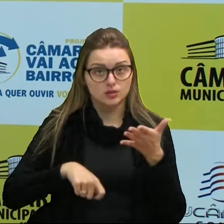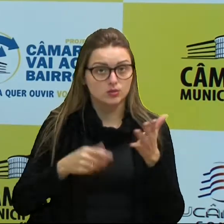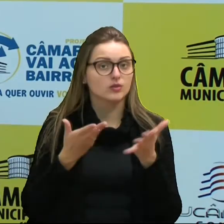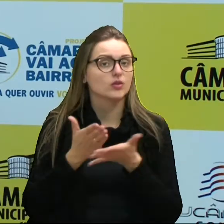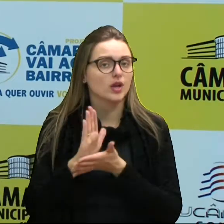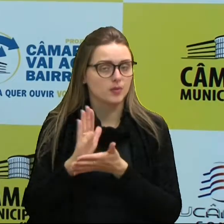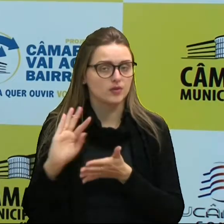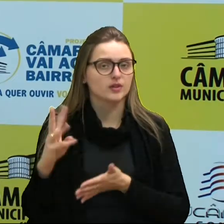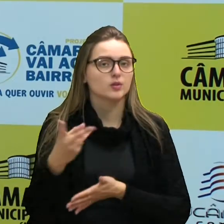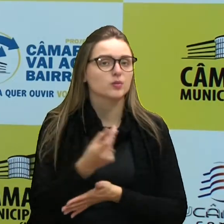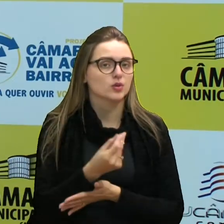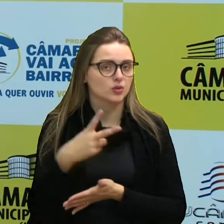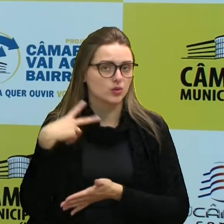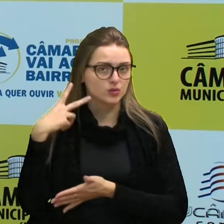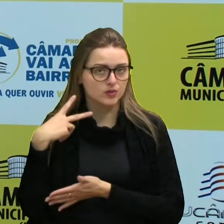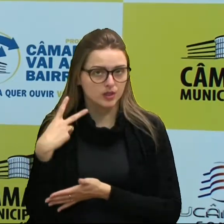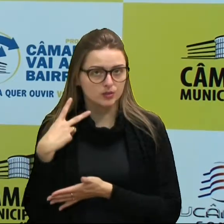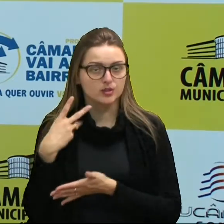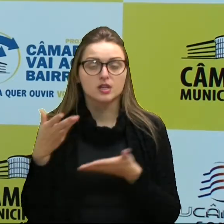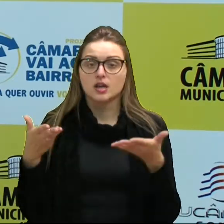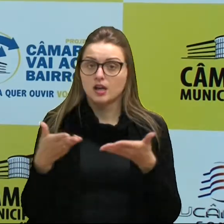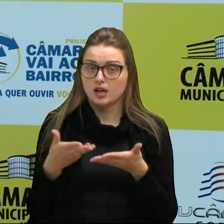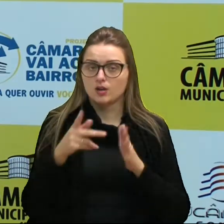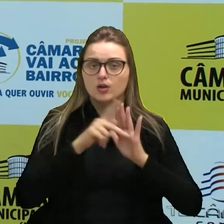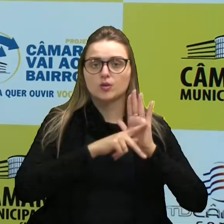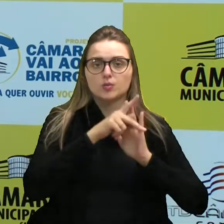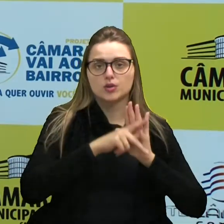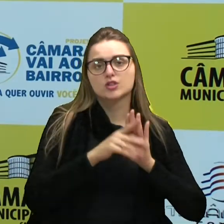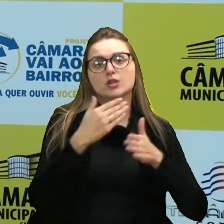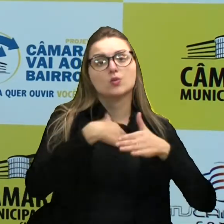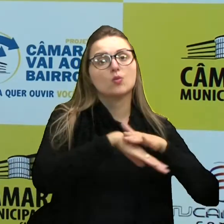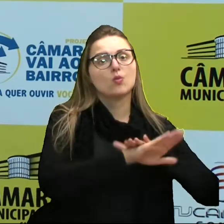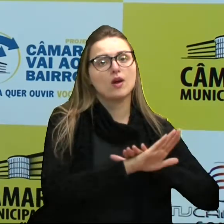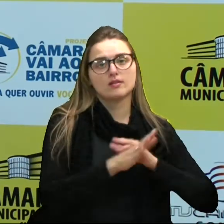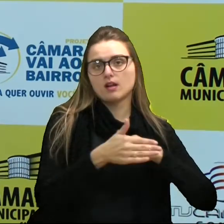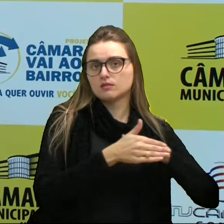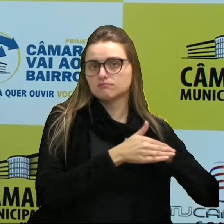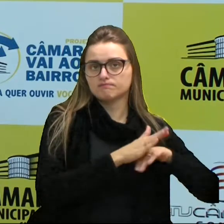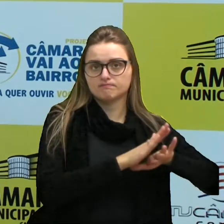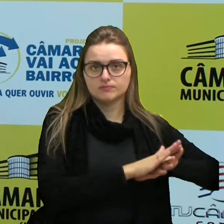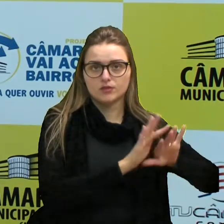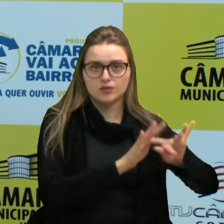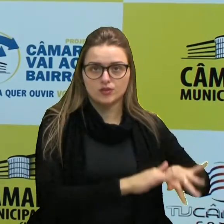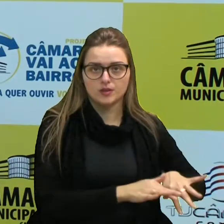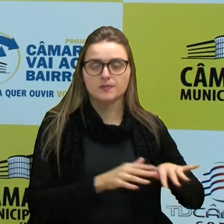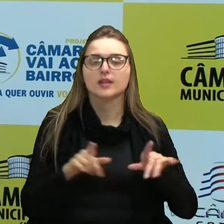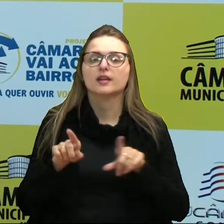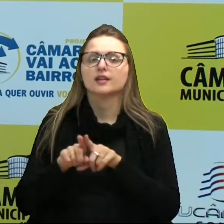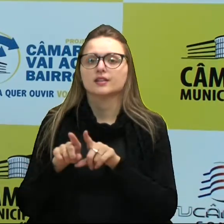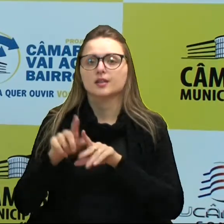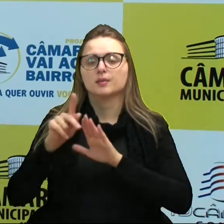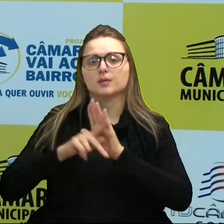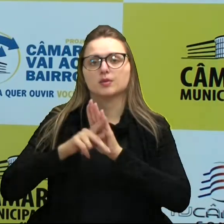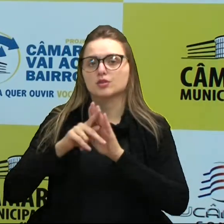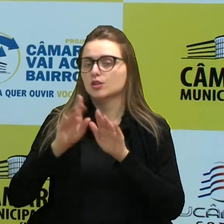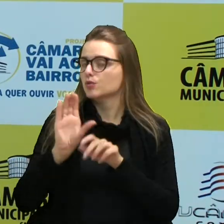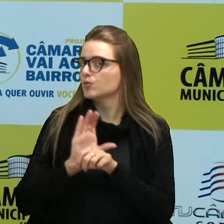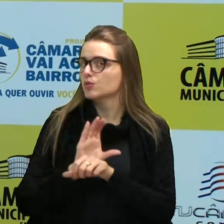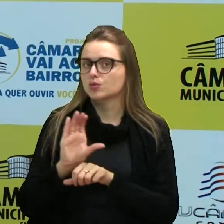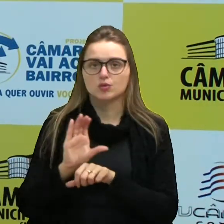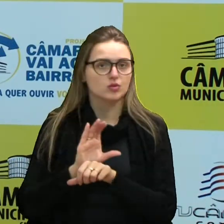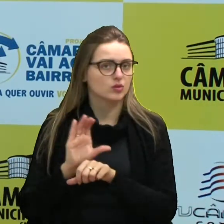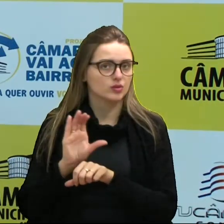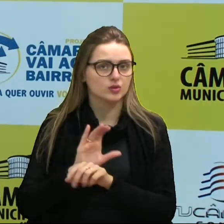então o projeto será arquivado. Também tivemos em votação parecer pela inconstitucionalidade do projeto de lei de autoria do